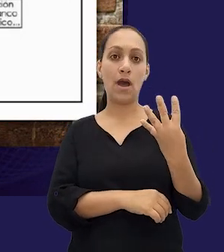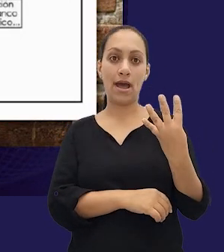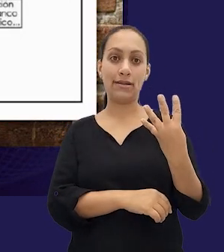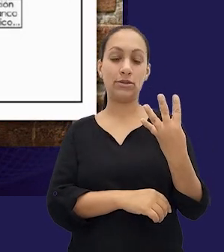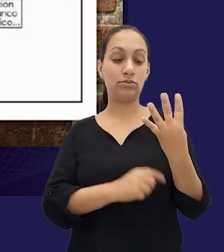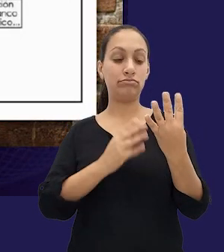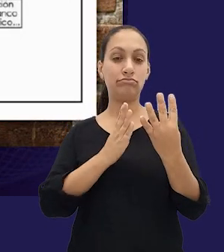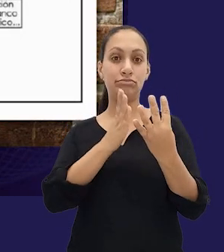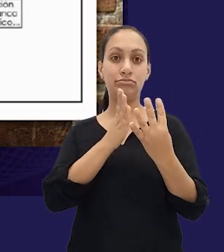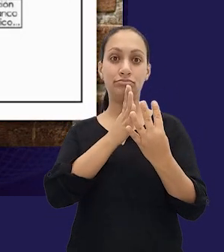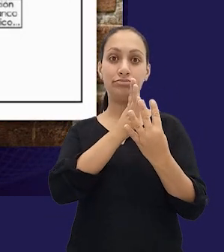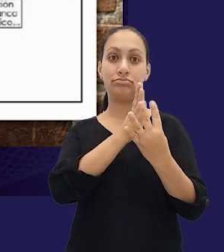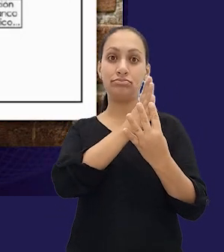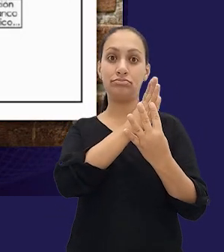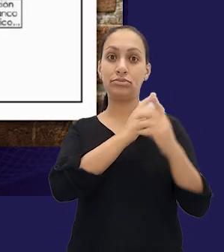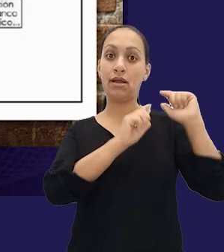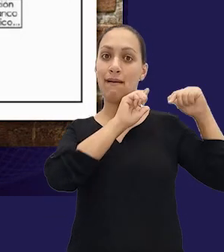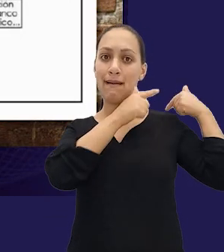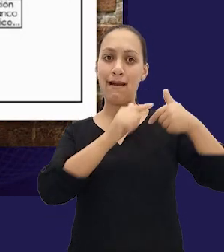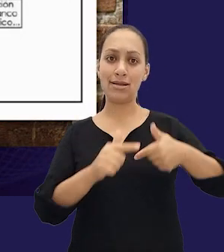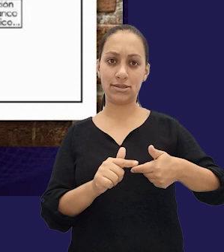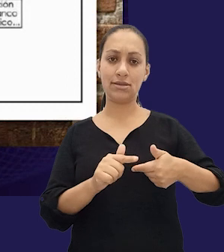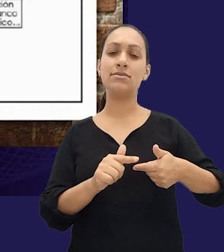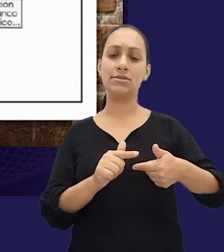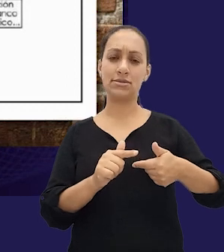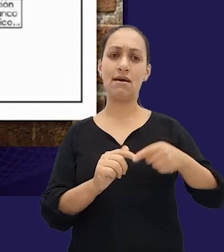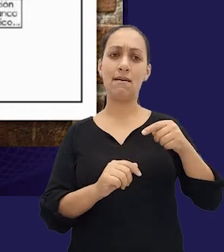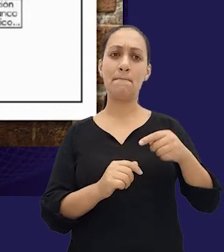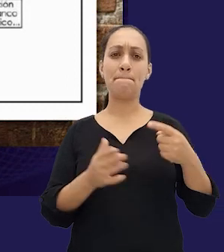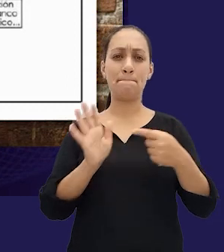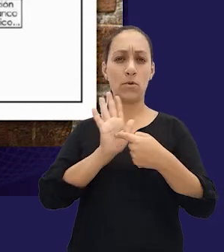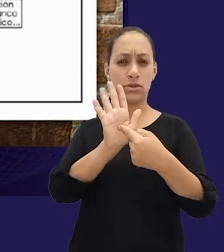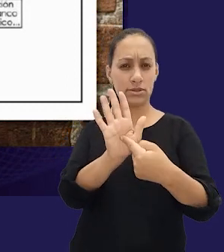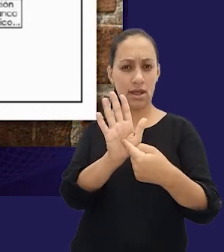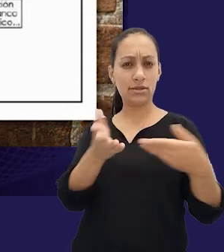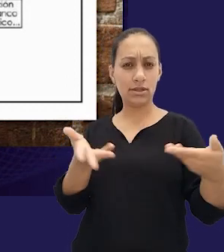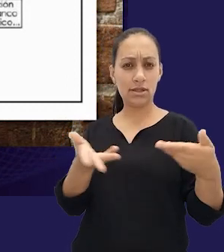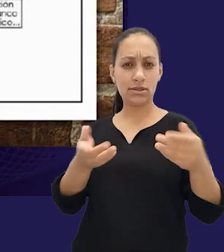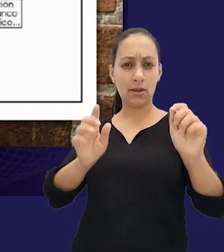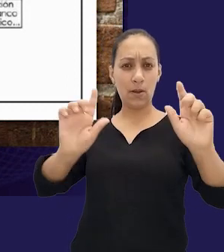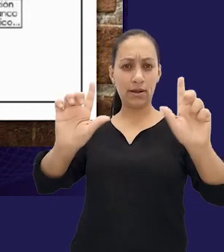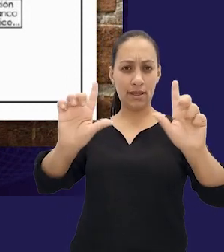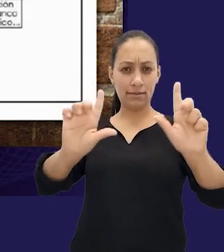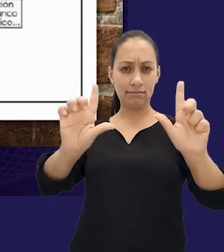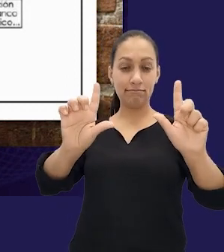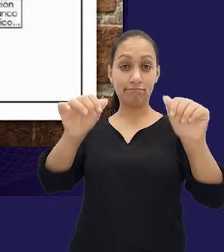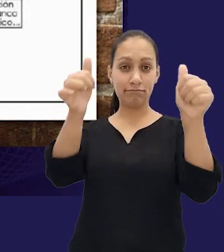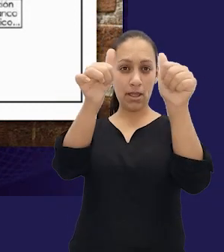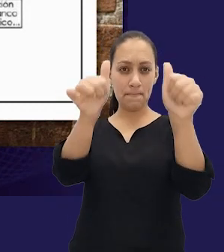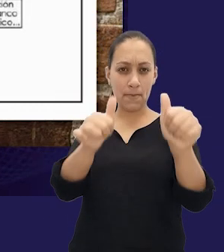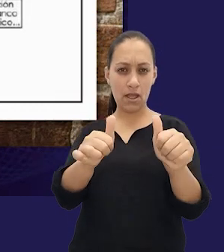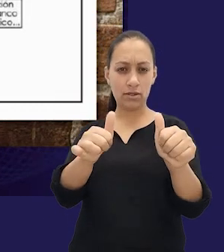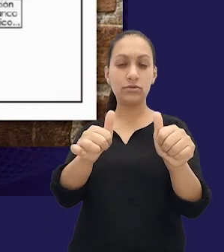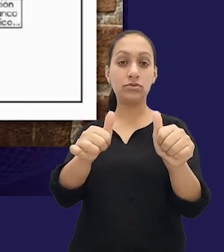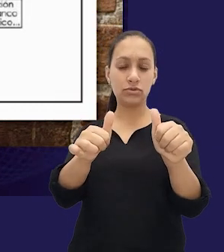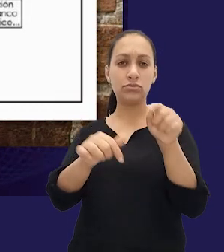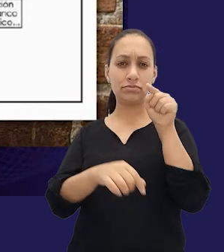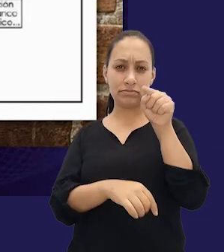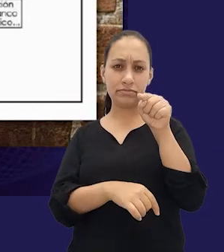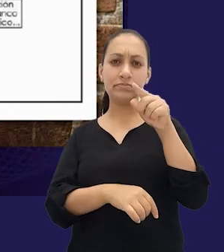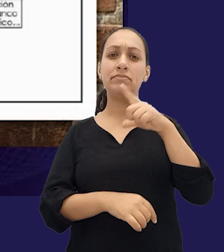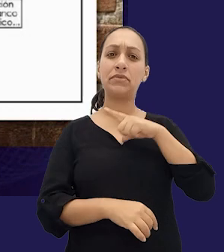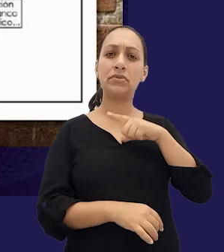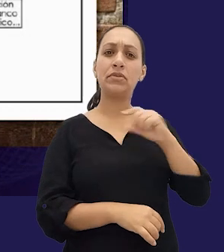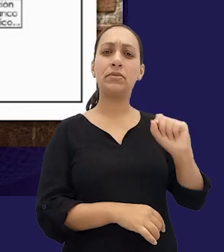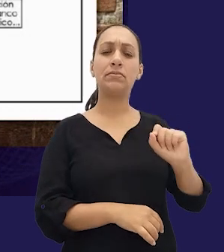vias clássicas, tá? Essas vias estão mostradas aqui nessa imagem. Nós temos, então,